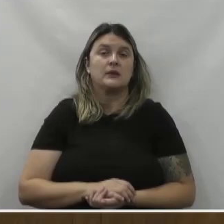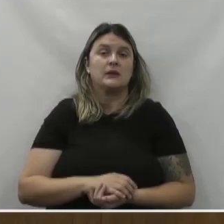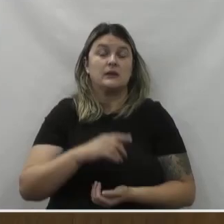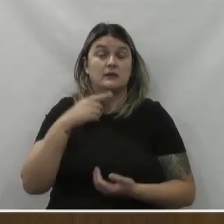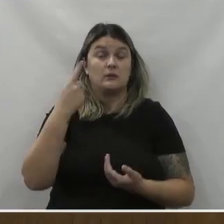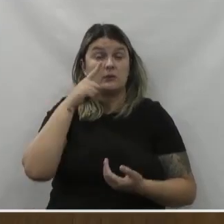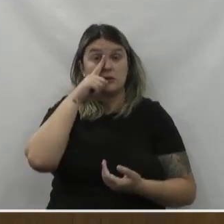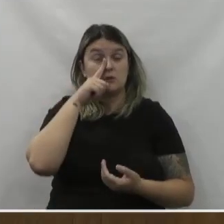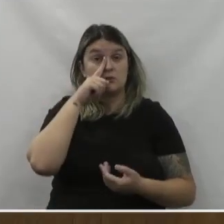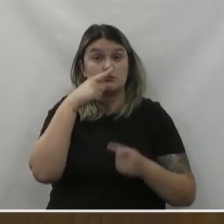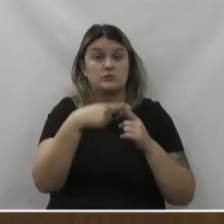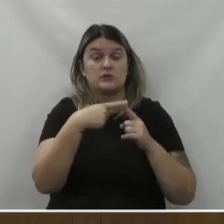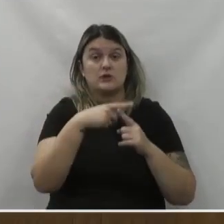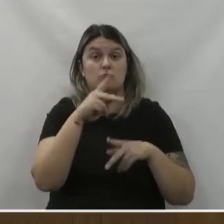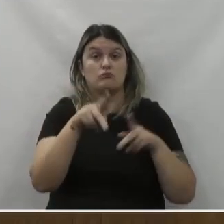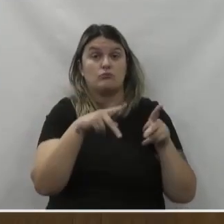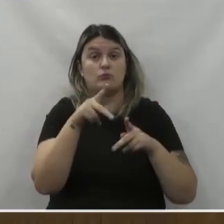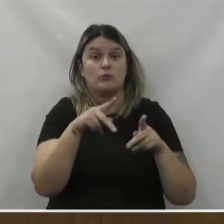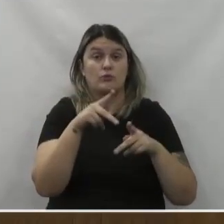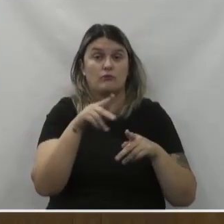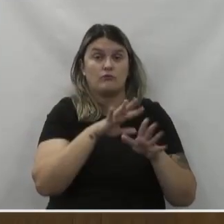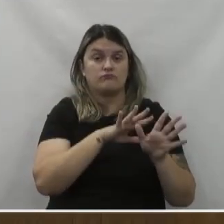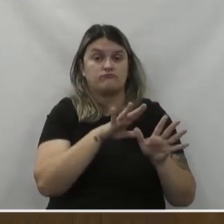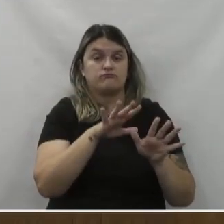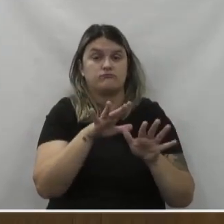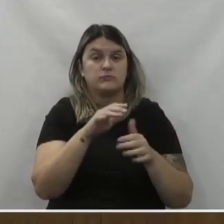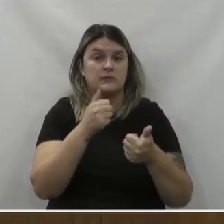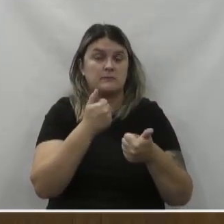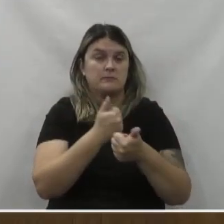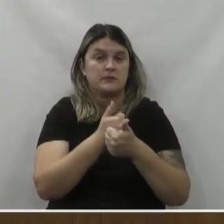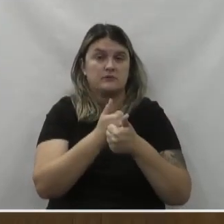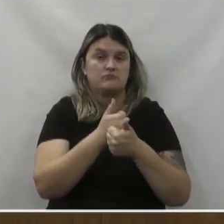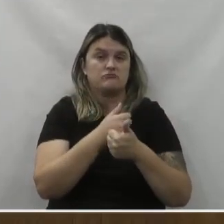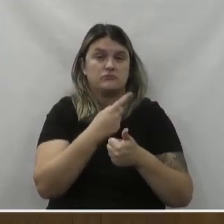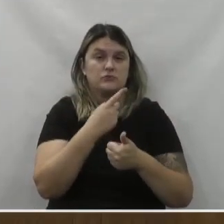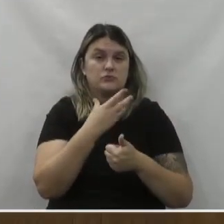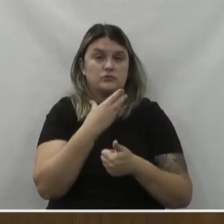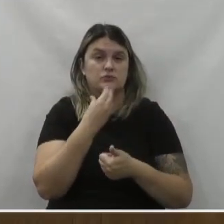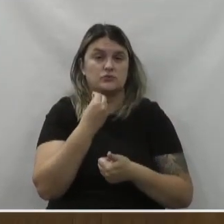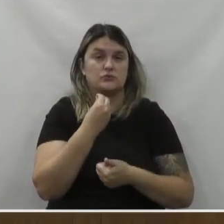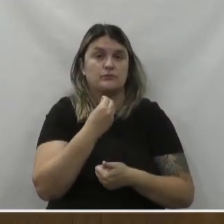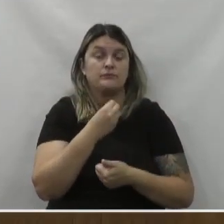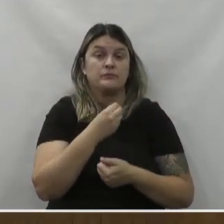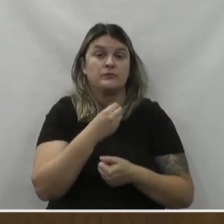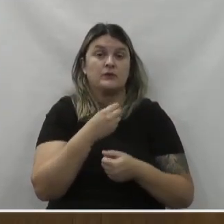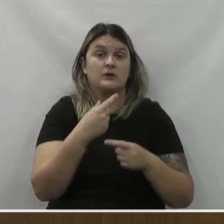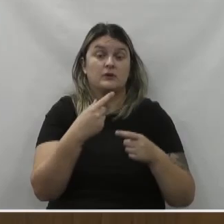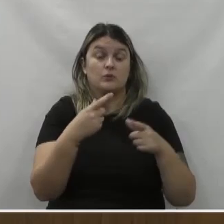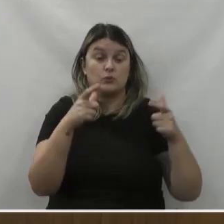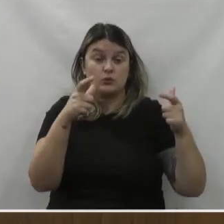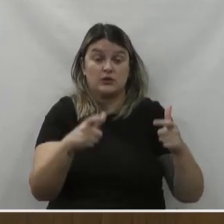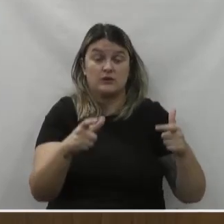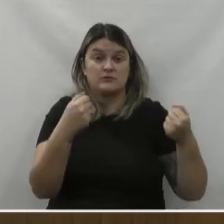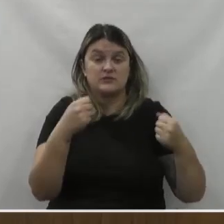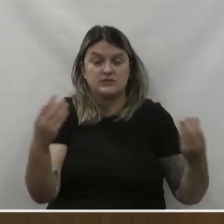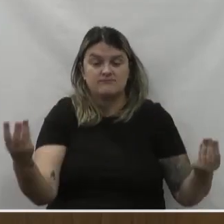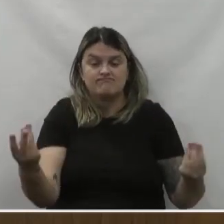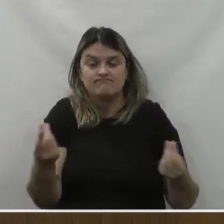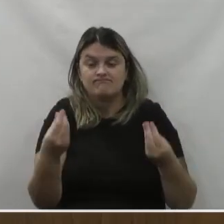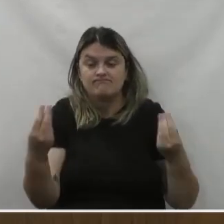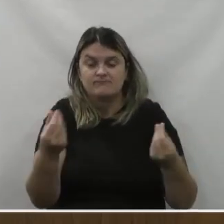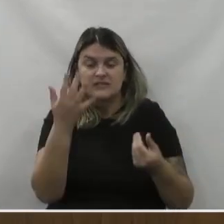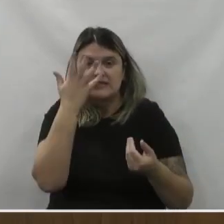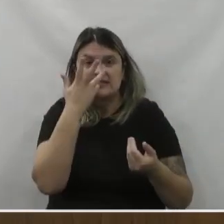população. A revitalização proporcionará um ambiente seguro, acessível e acolhedor para crianças, jovens, adultos